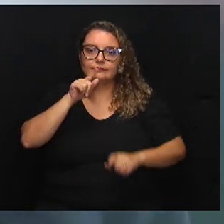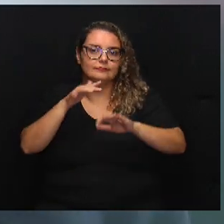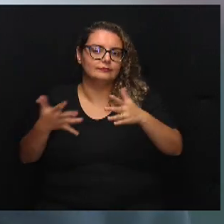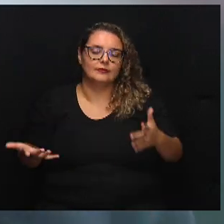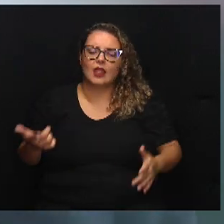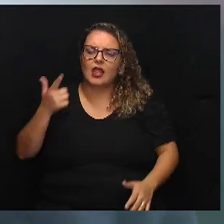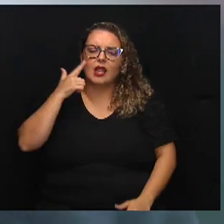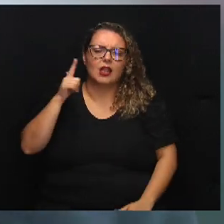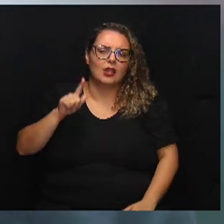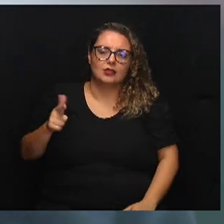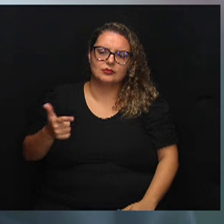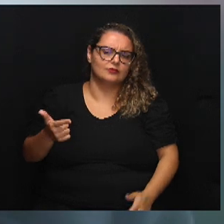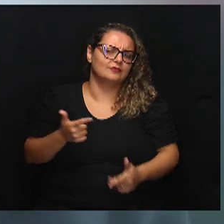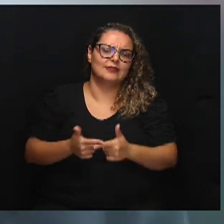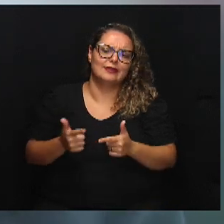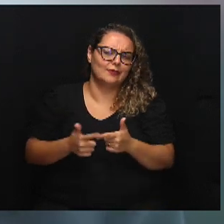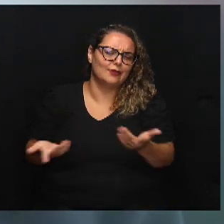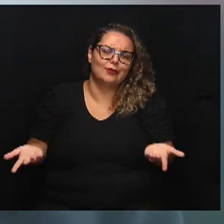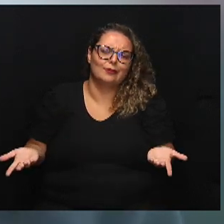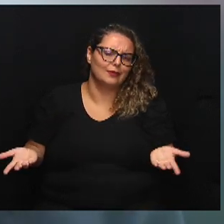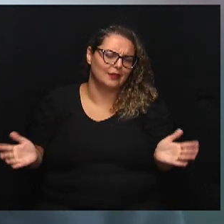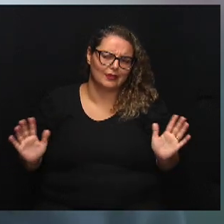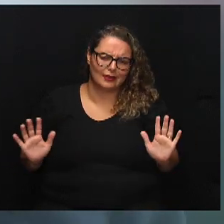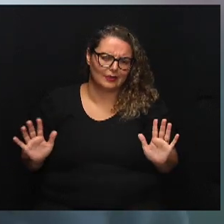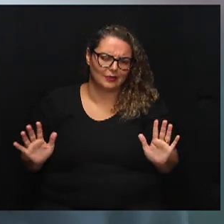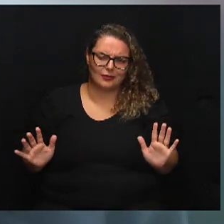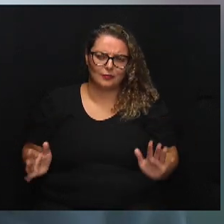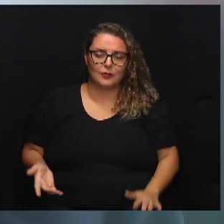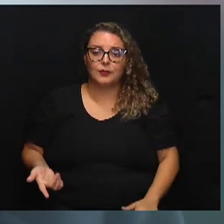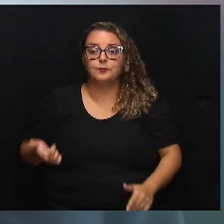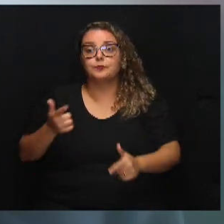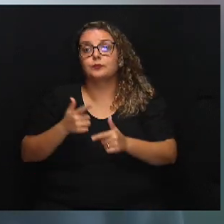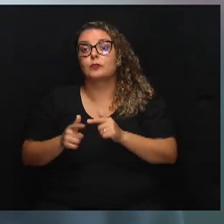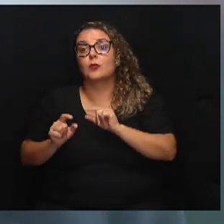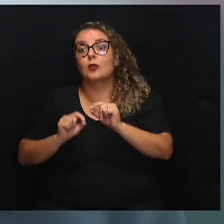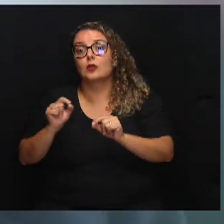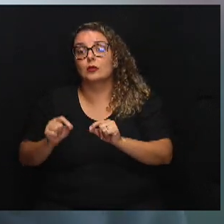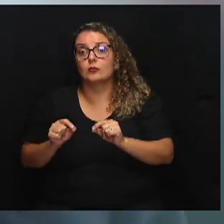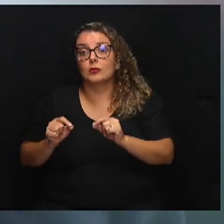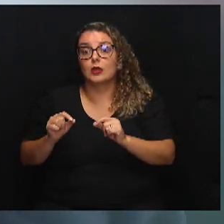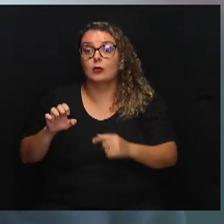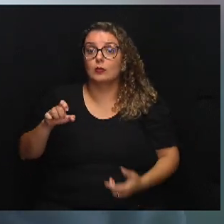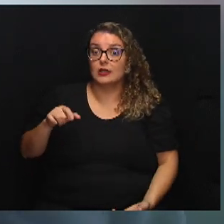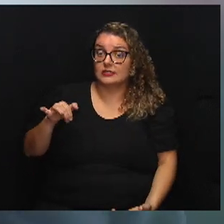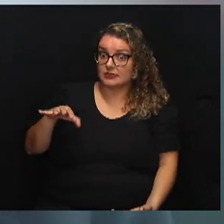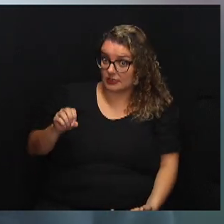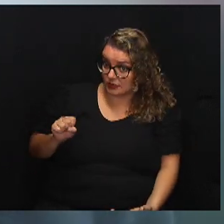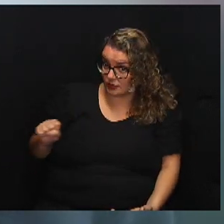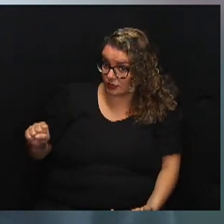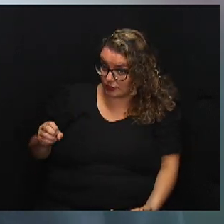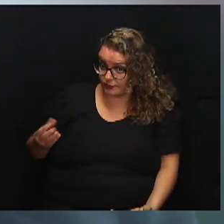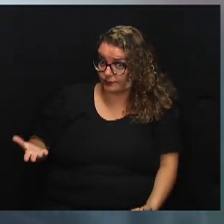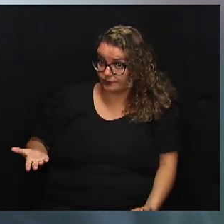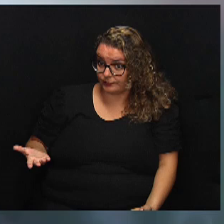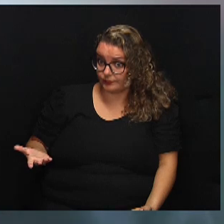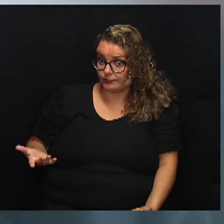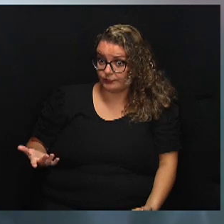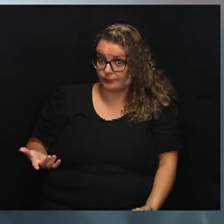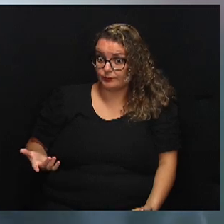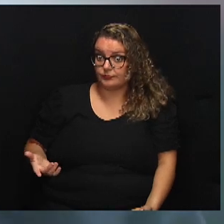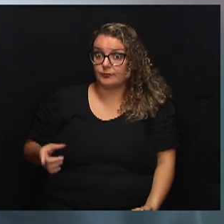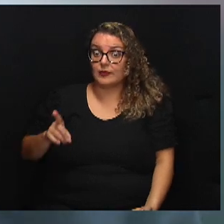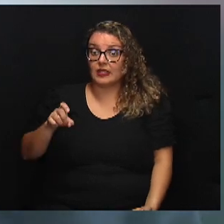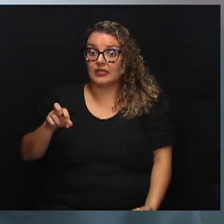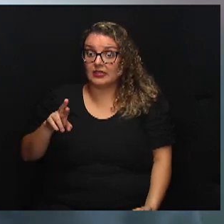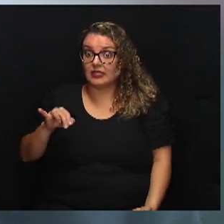evidente, não vai ter problema nenhum isso daí. O problema, basicamente, é o excesso e é você derivar